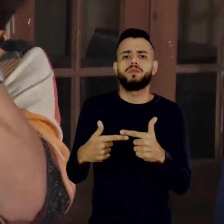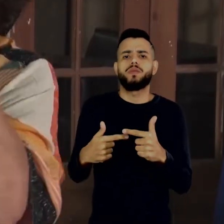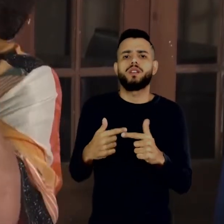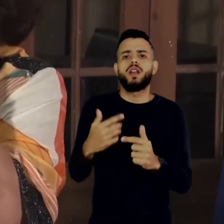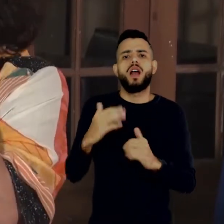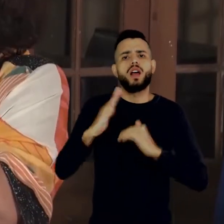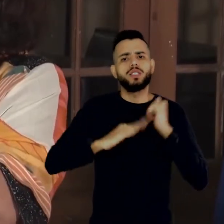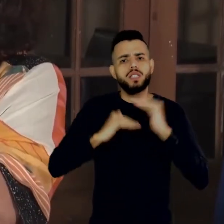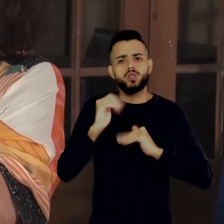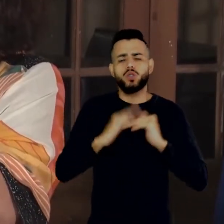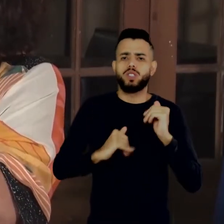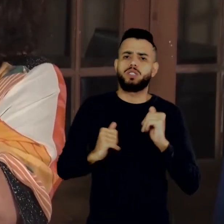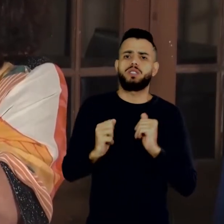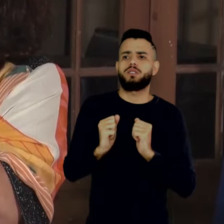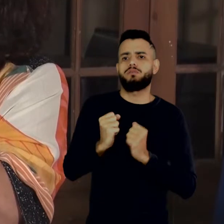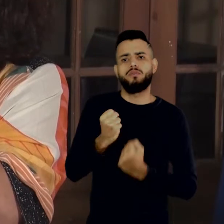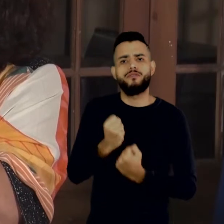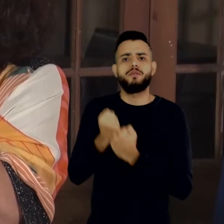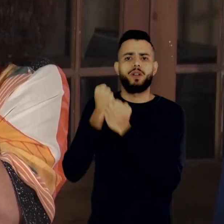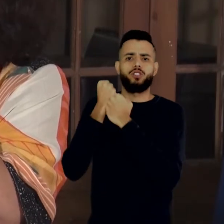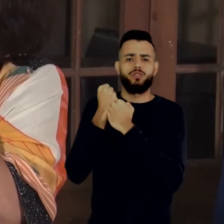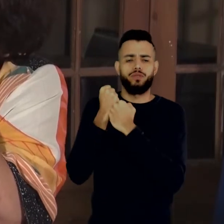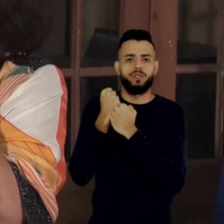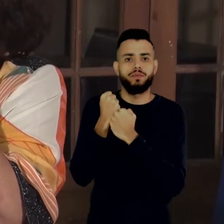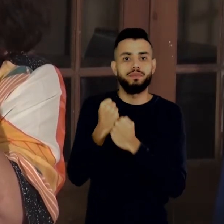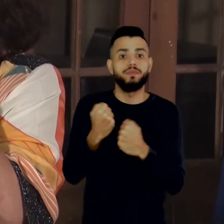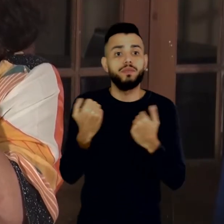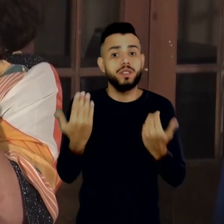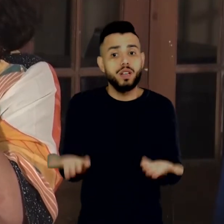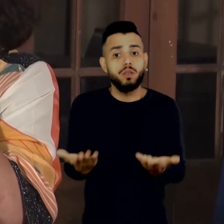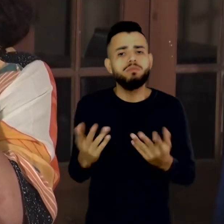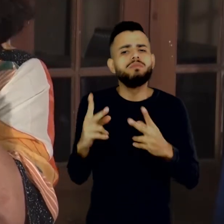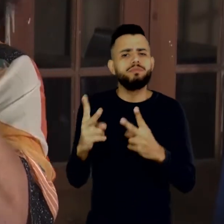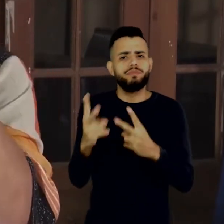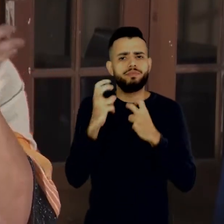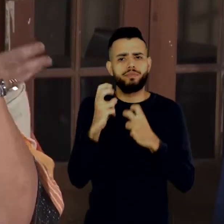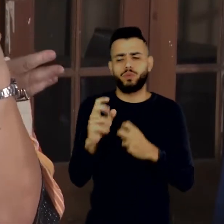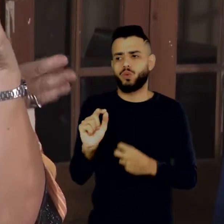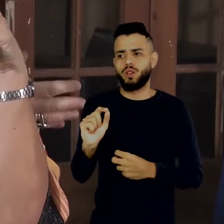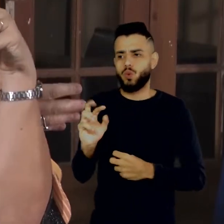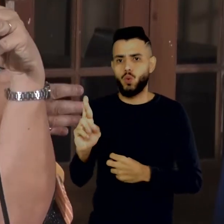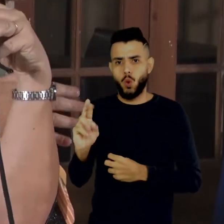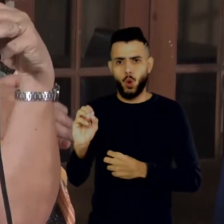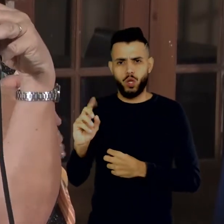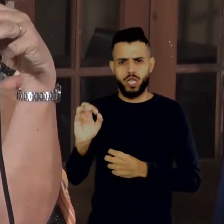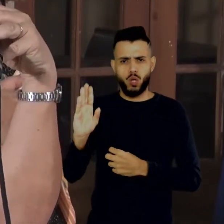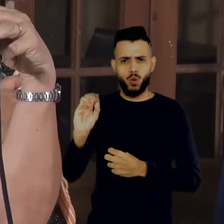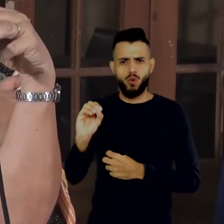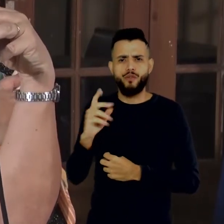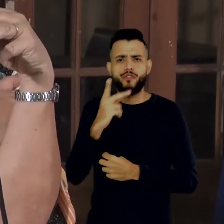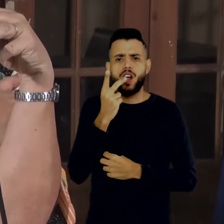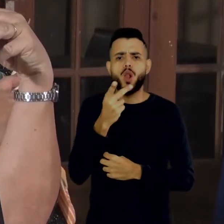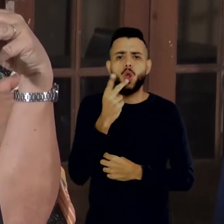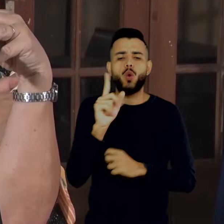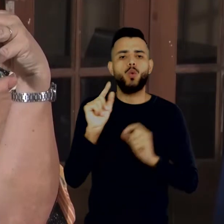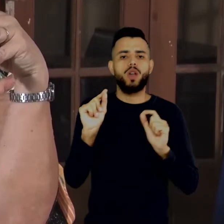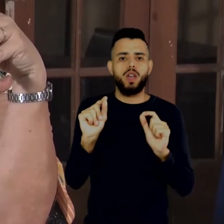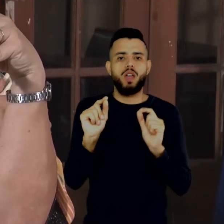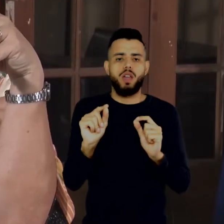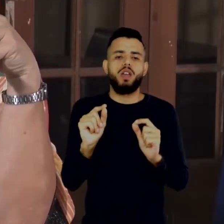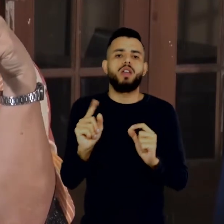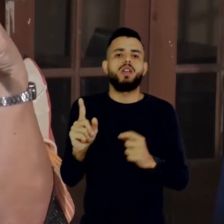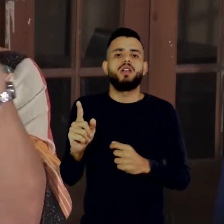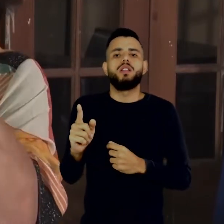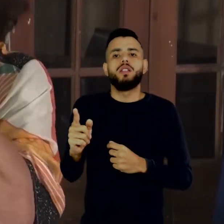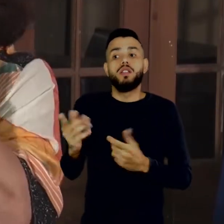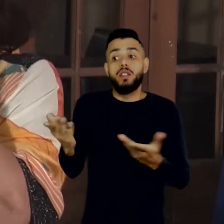operacionalizar as ações afirmativas. Então, a gente viu que Rodrigo falou hoje de manhã da questão da personificação